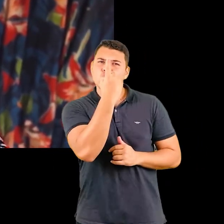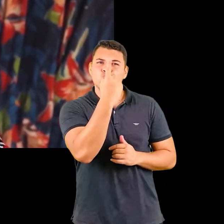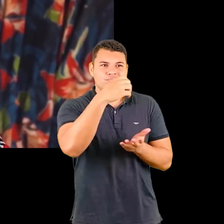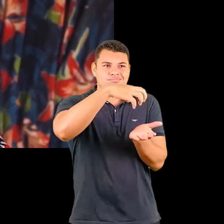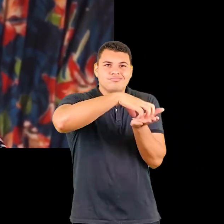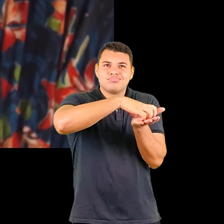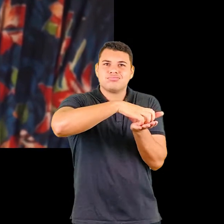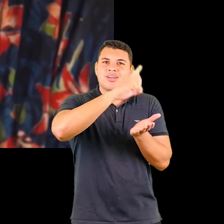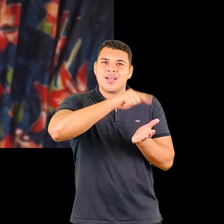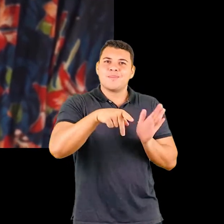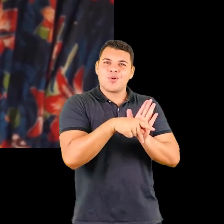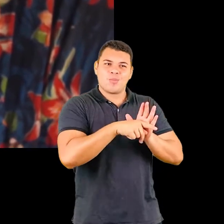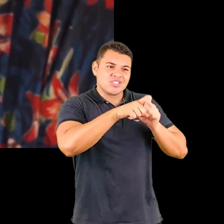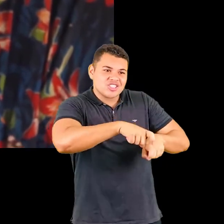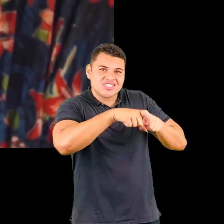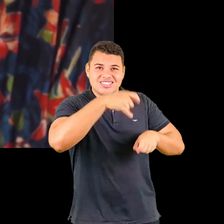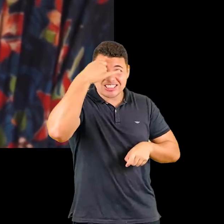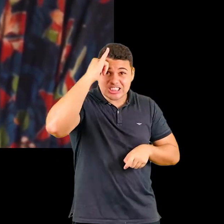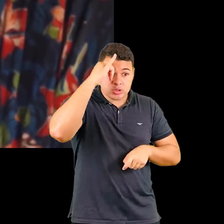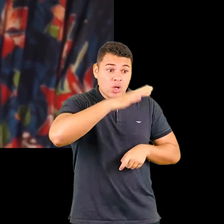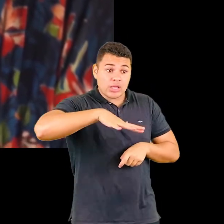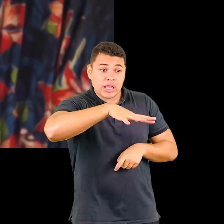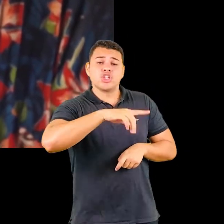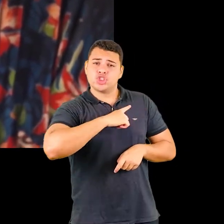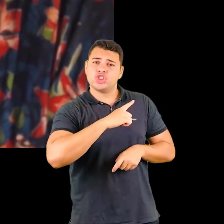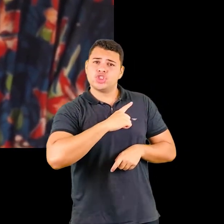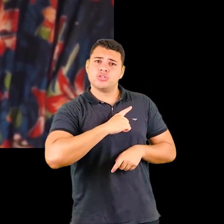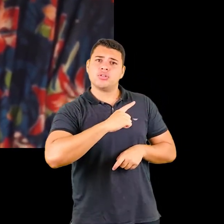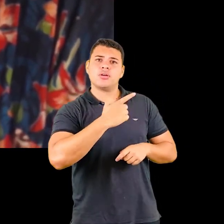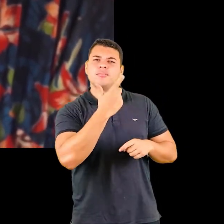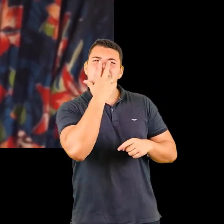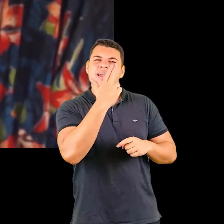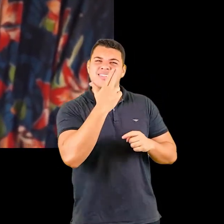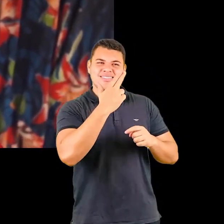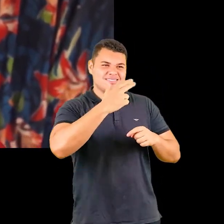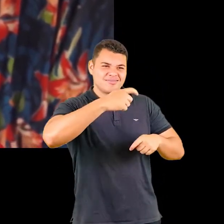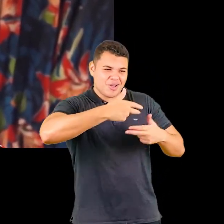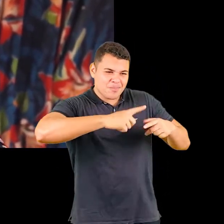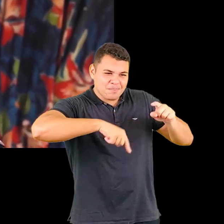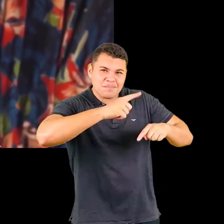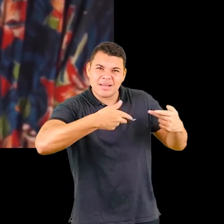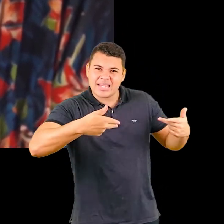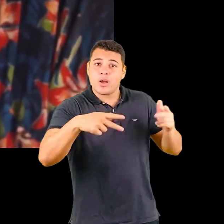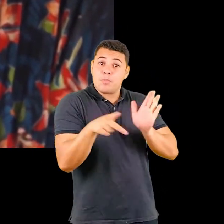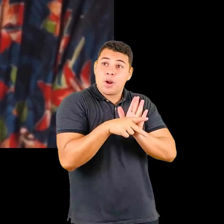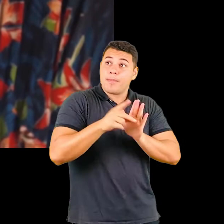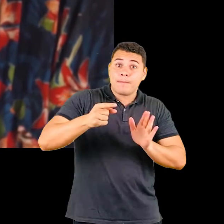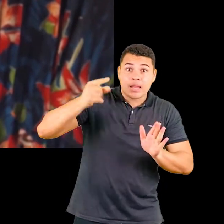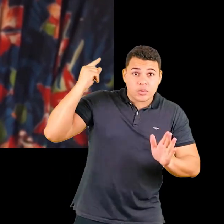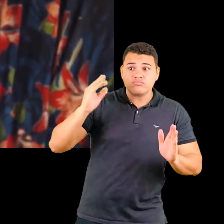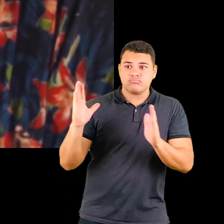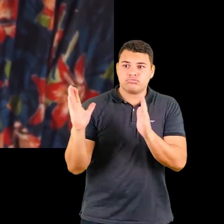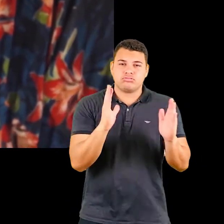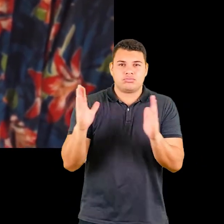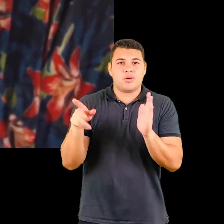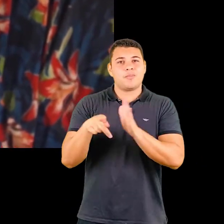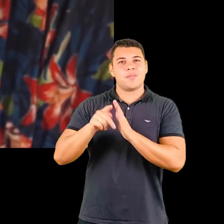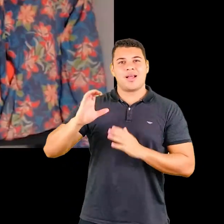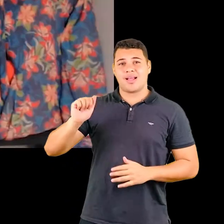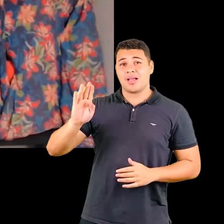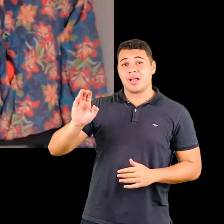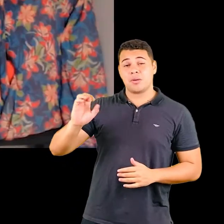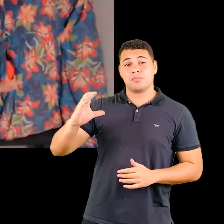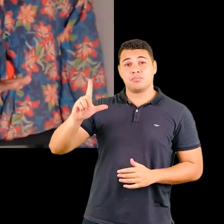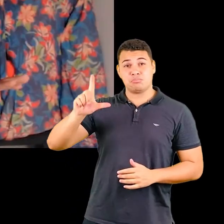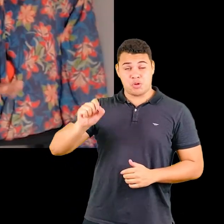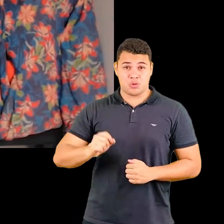algumas coisas, peça de índio, né? Praça que panela, umas coisas assim. Era enchendo de conselho, que tinha, faz muito